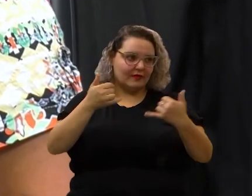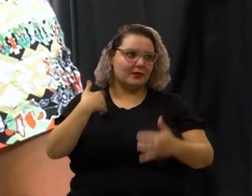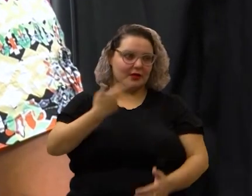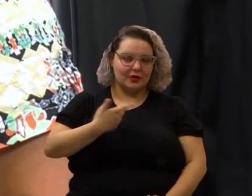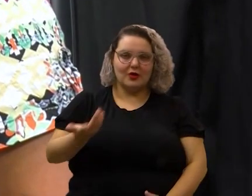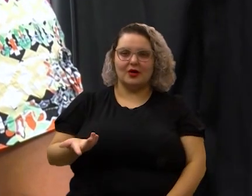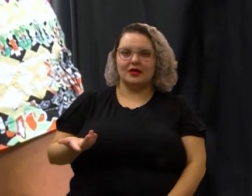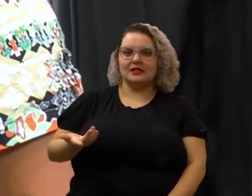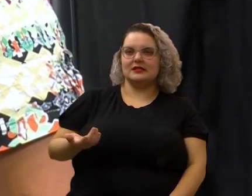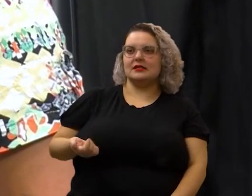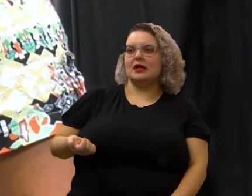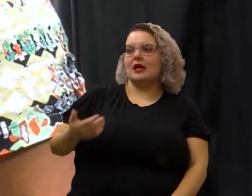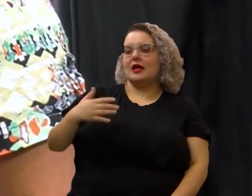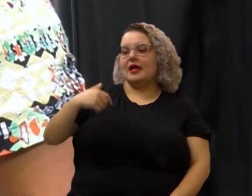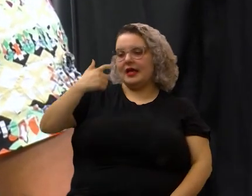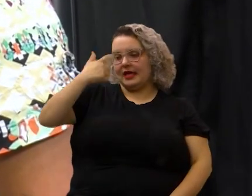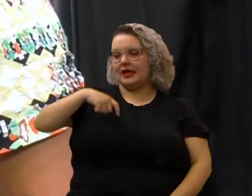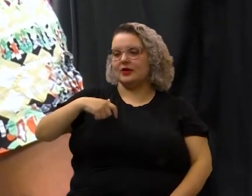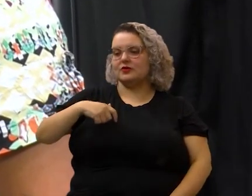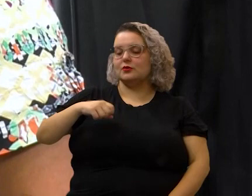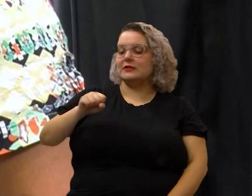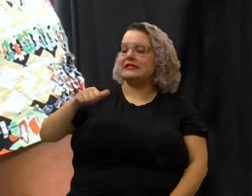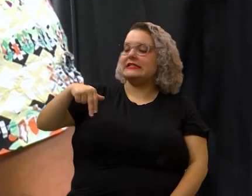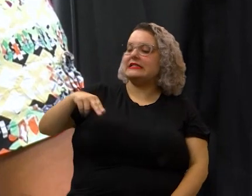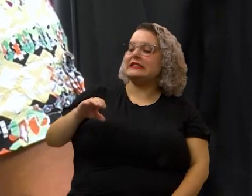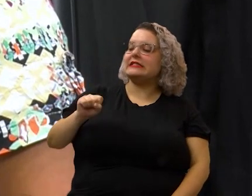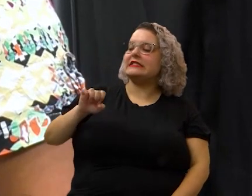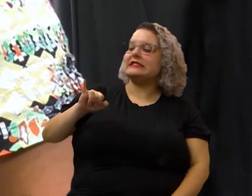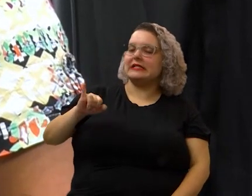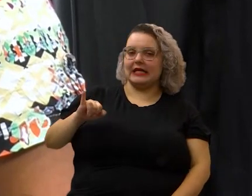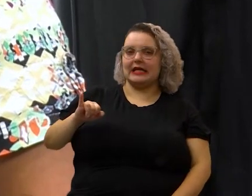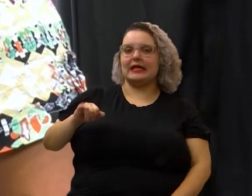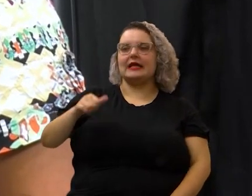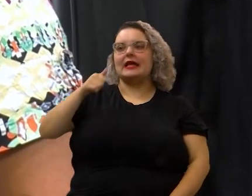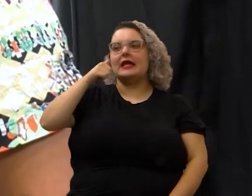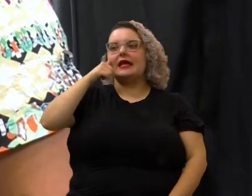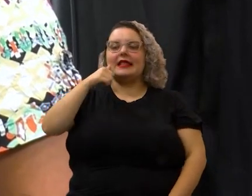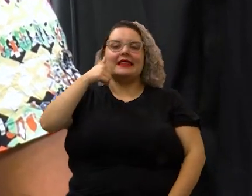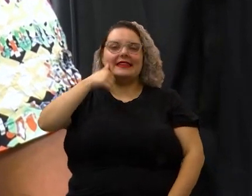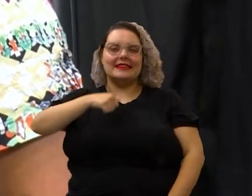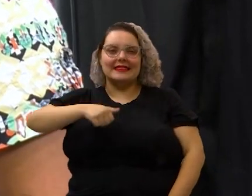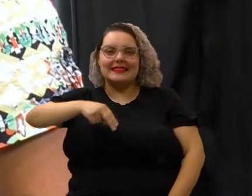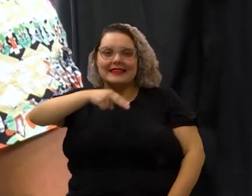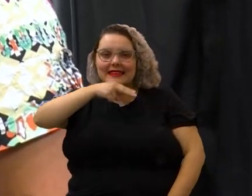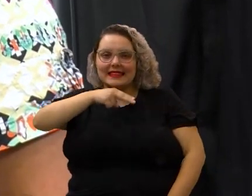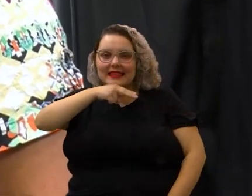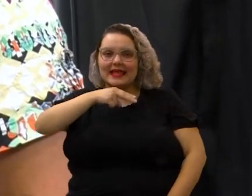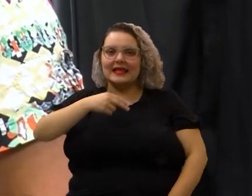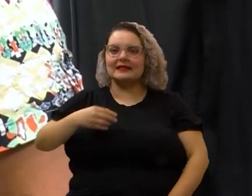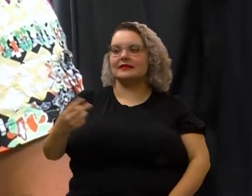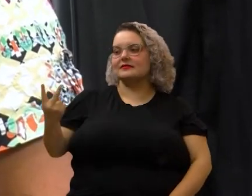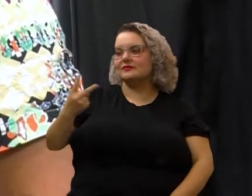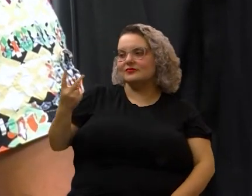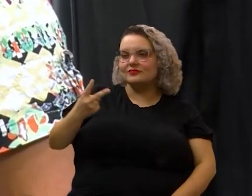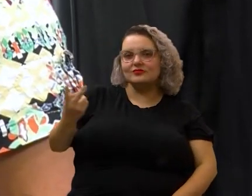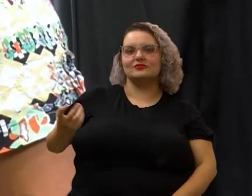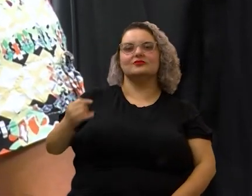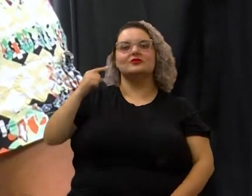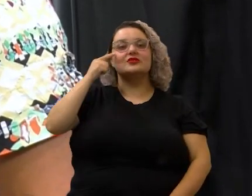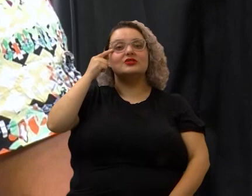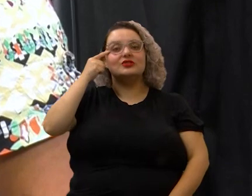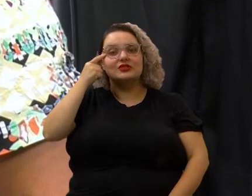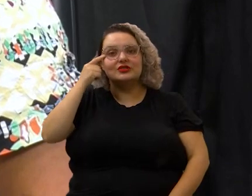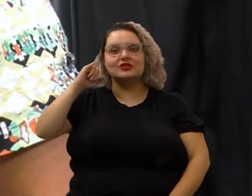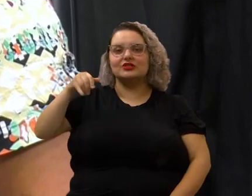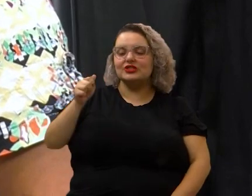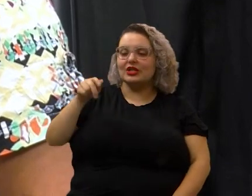verdade, eu sou Sansei, né? Neta de japonês. Meu pai é Nisei, filho de japoneses. E isso sempre esteve muito